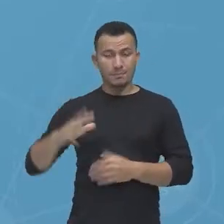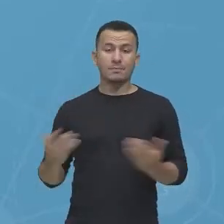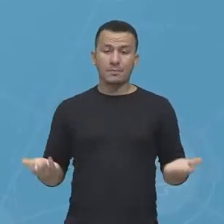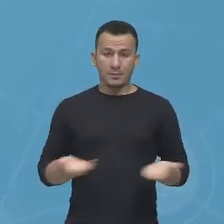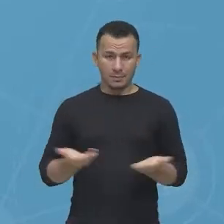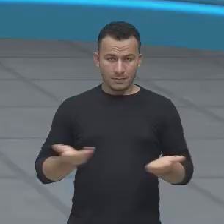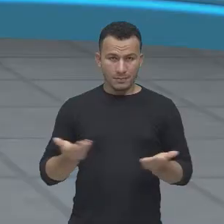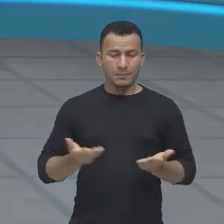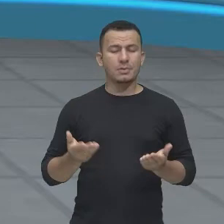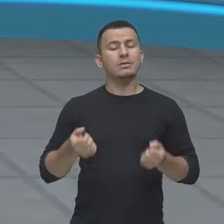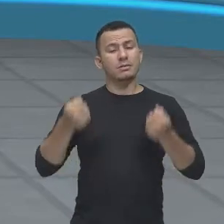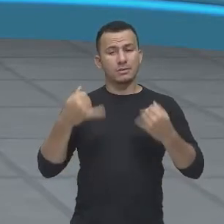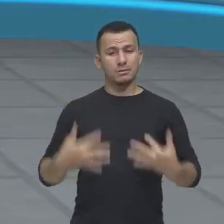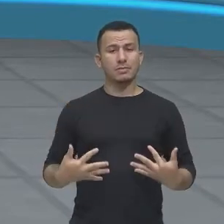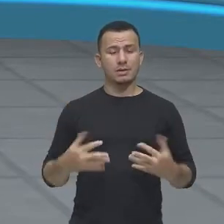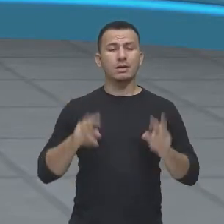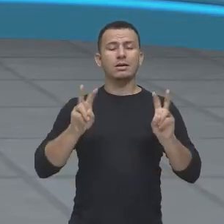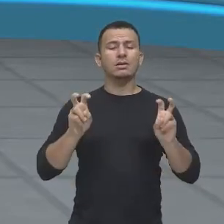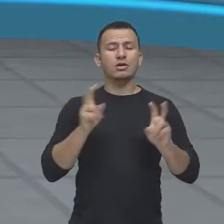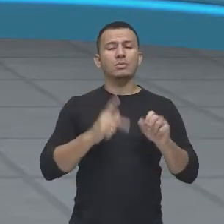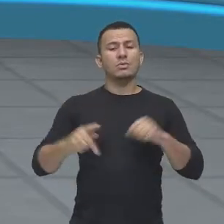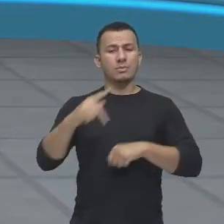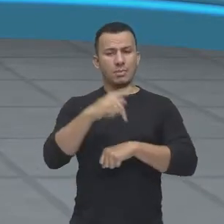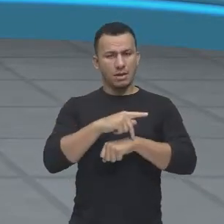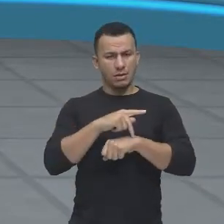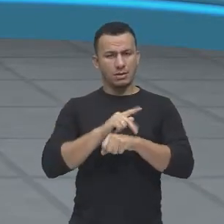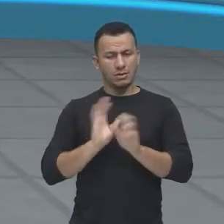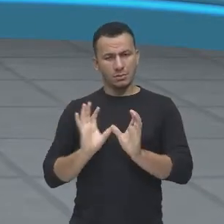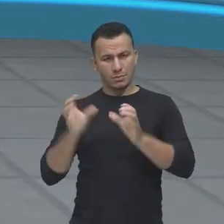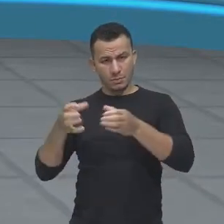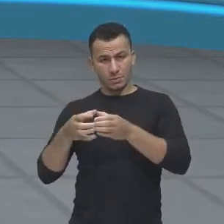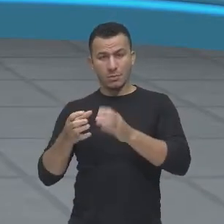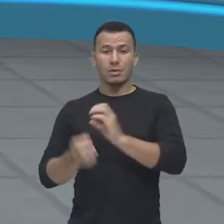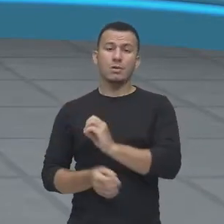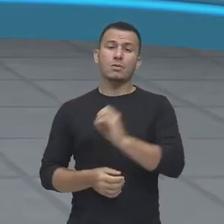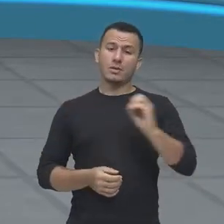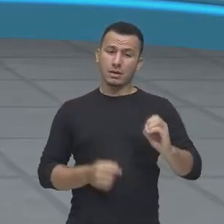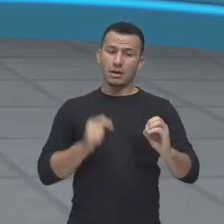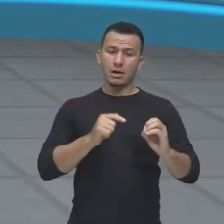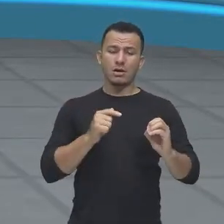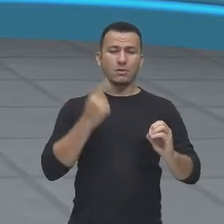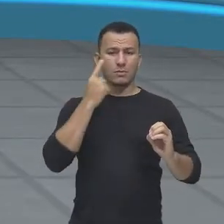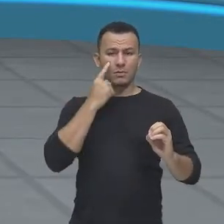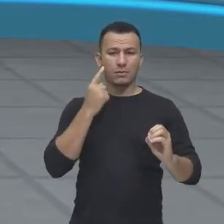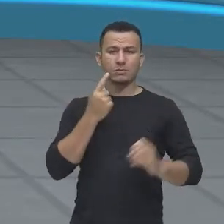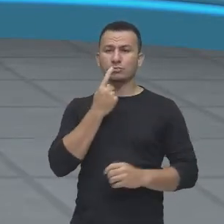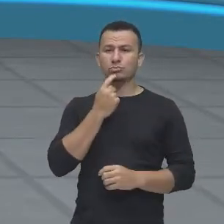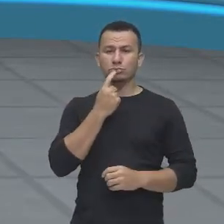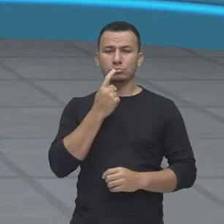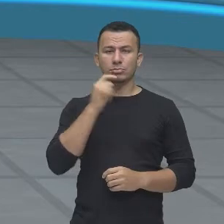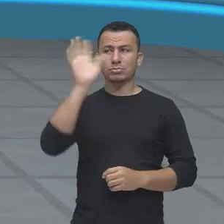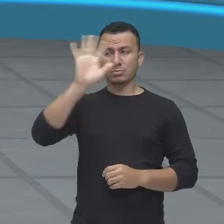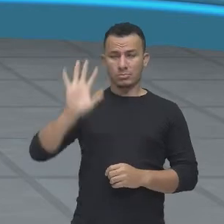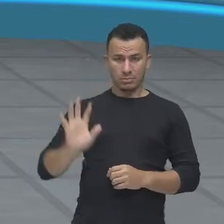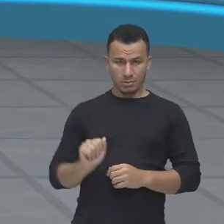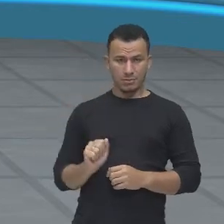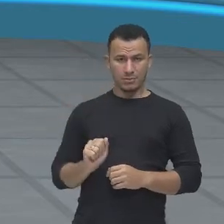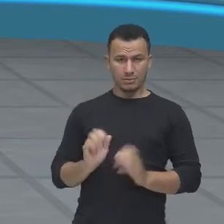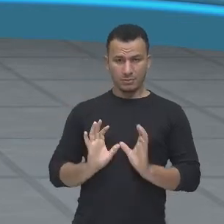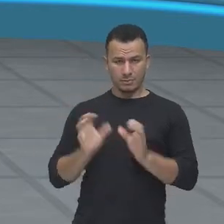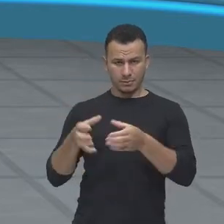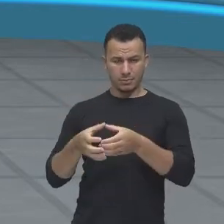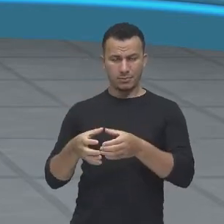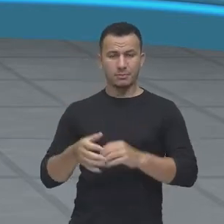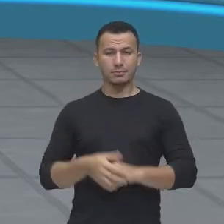pessoal, é exatamente para falar sobre os países da Europa Oriental, esses países aqui que estão em vermelho nesse grupo, tá bom,